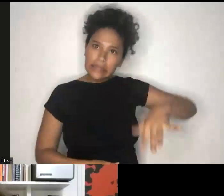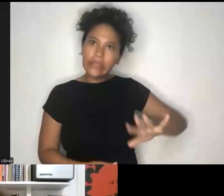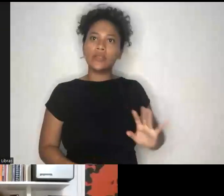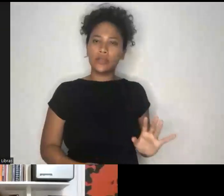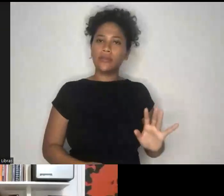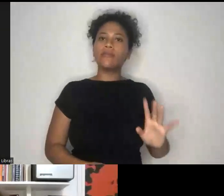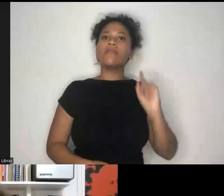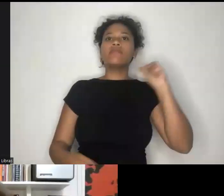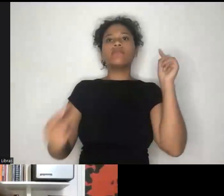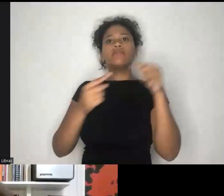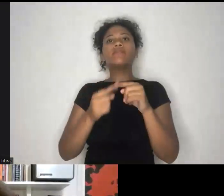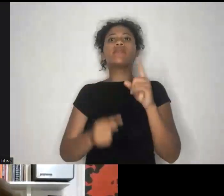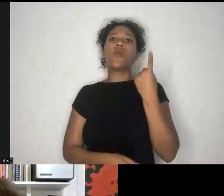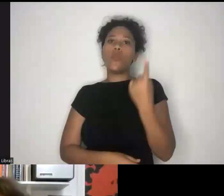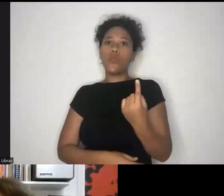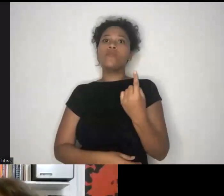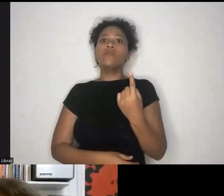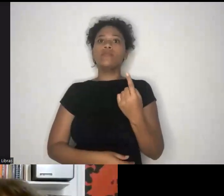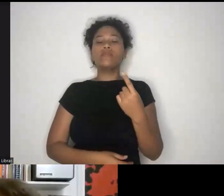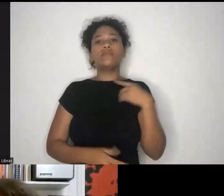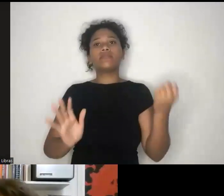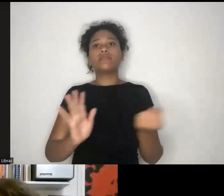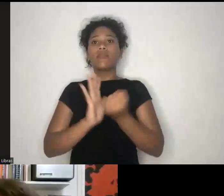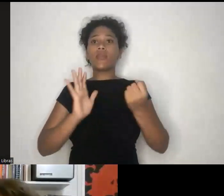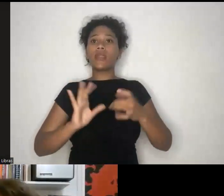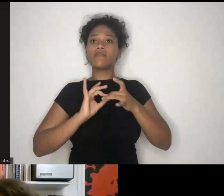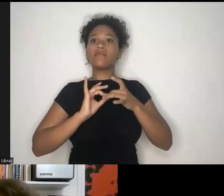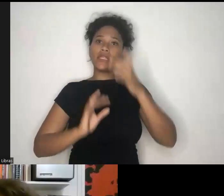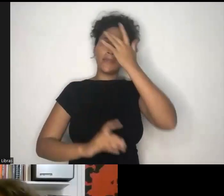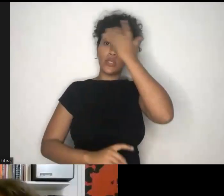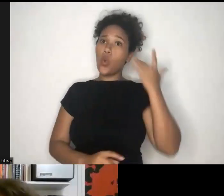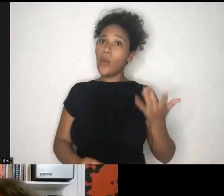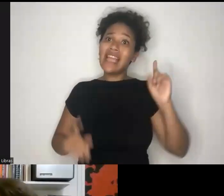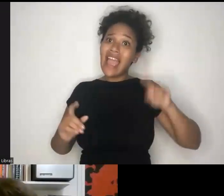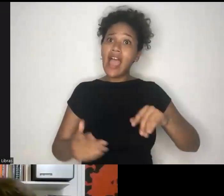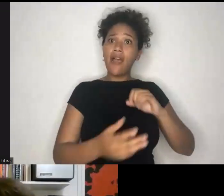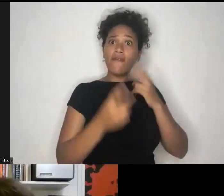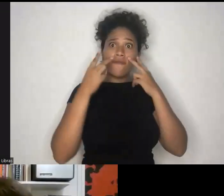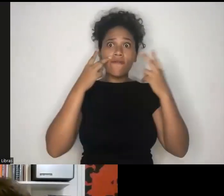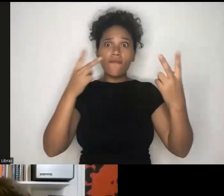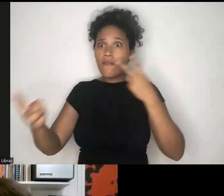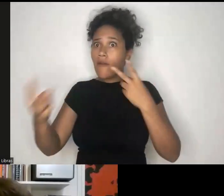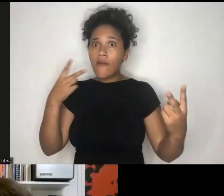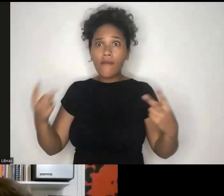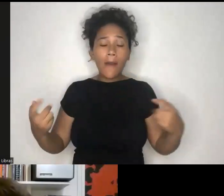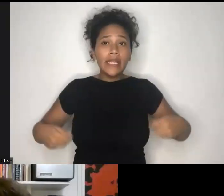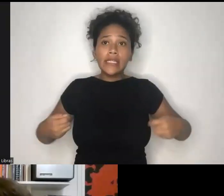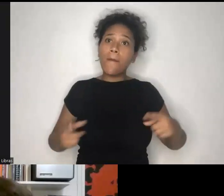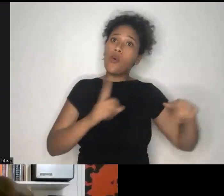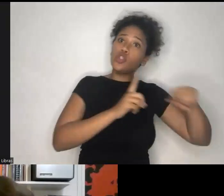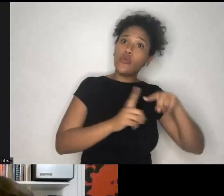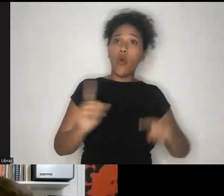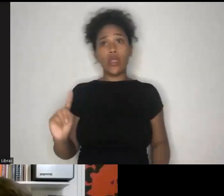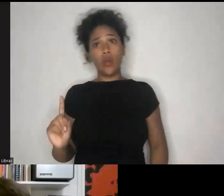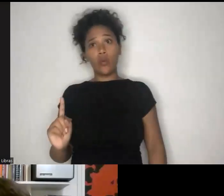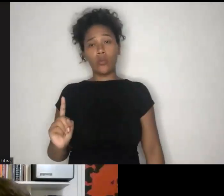dos objetivos dela é afetar as pessoas né de várias formas inclusive positivas ou não mas